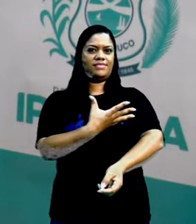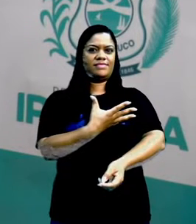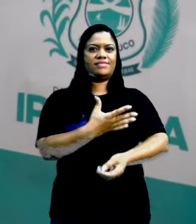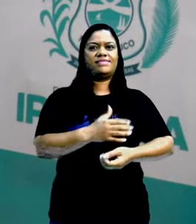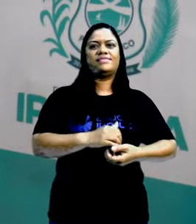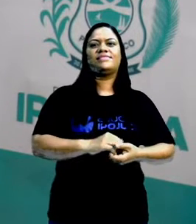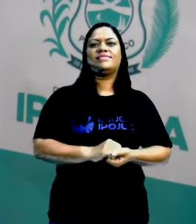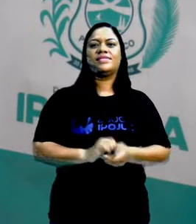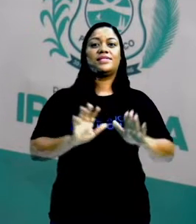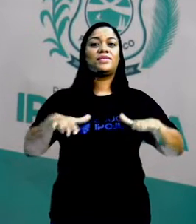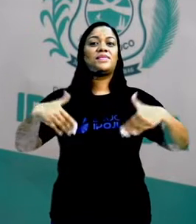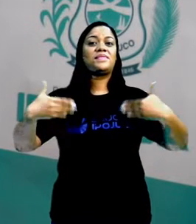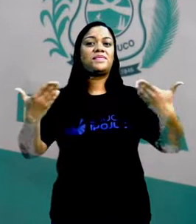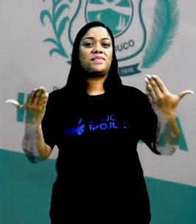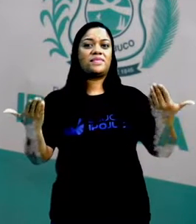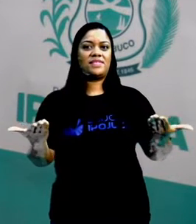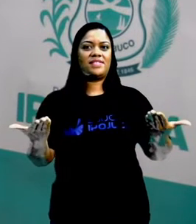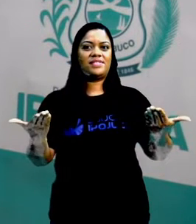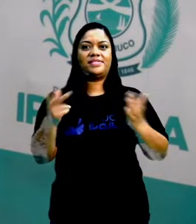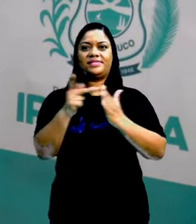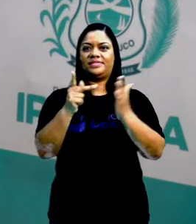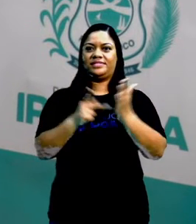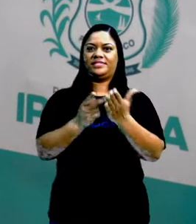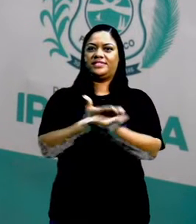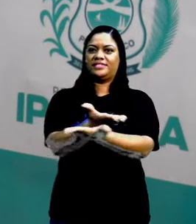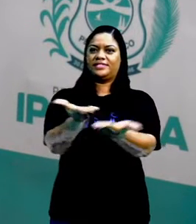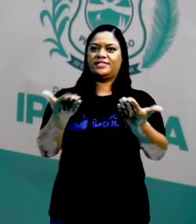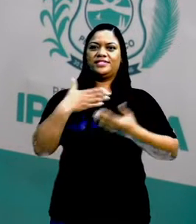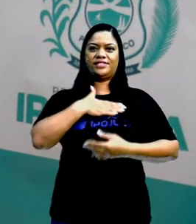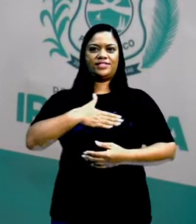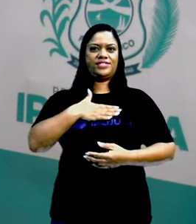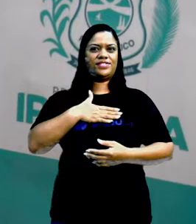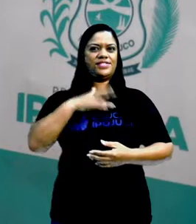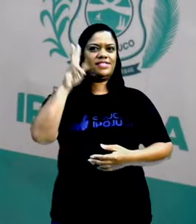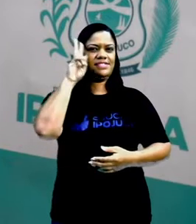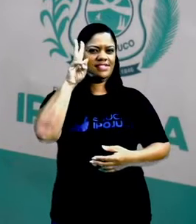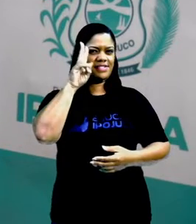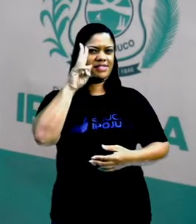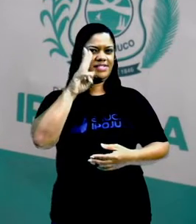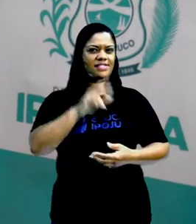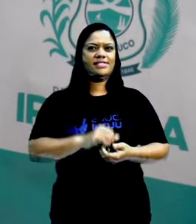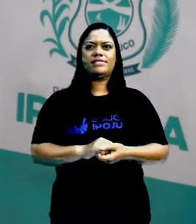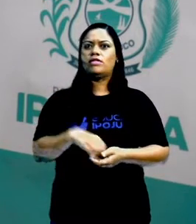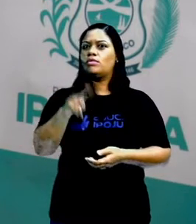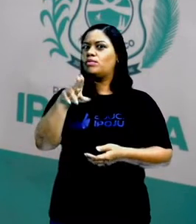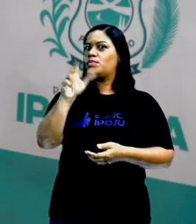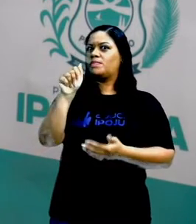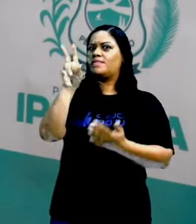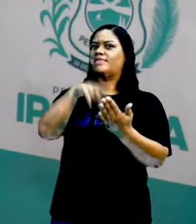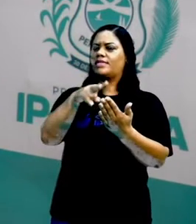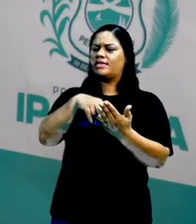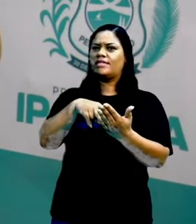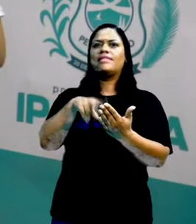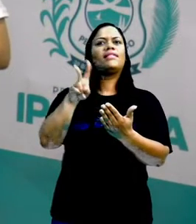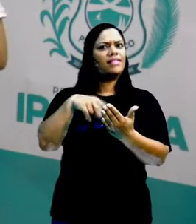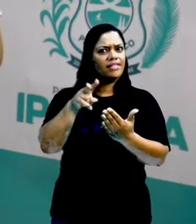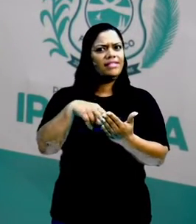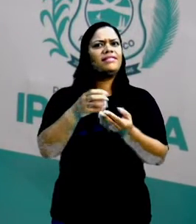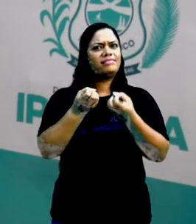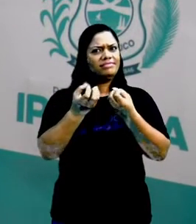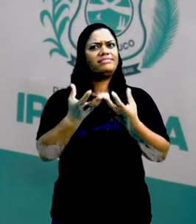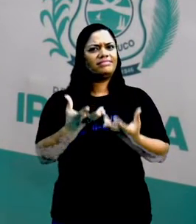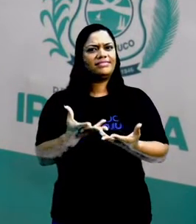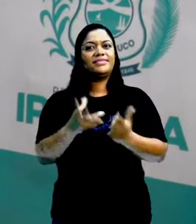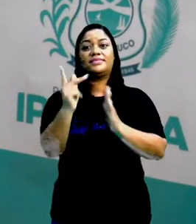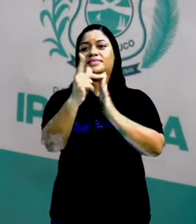E aí, qual foi o poema que você mais gostou? Você lembra de algum? Nunca leu? Procura ler, os